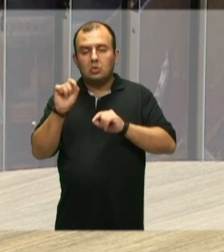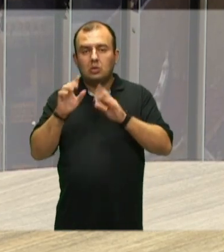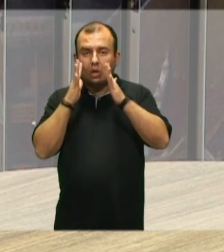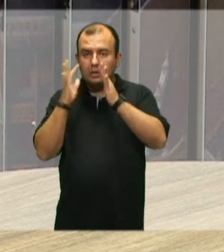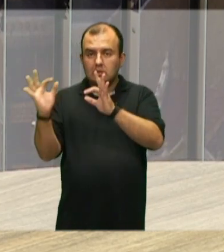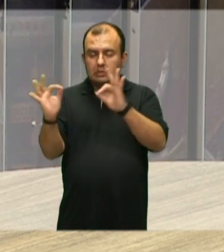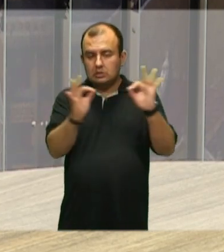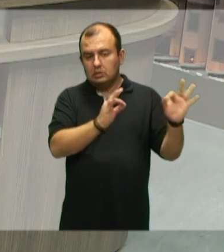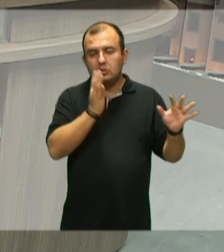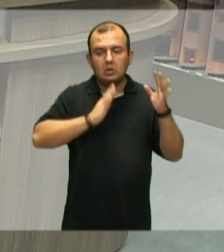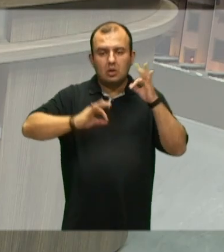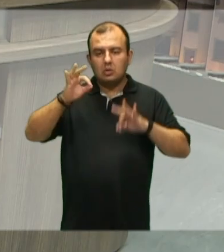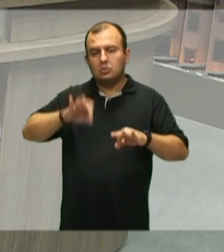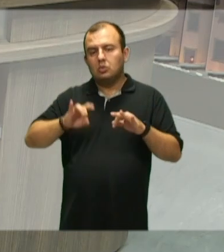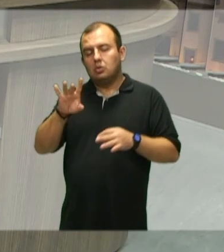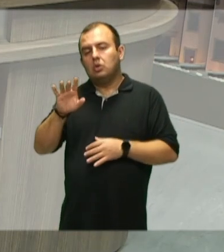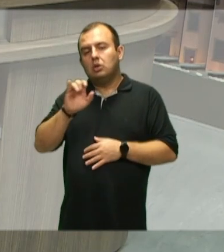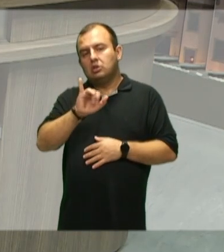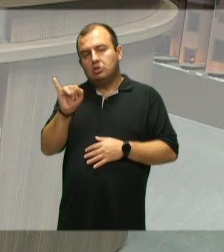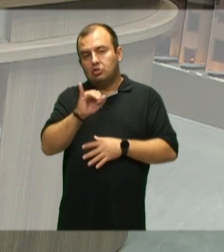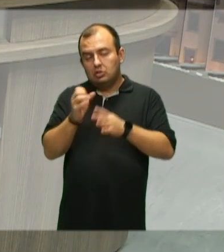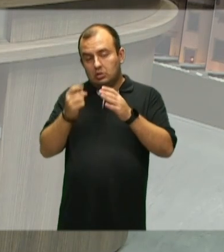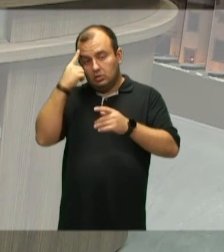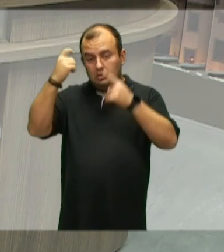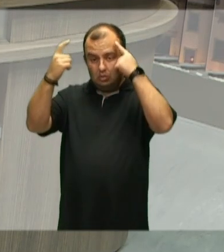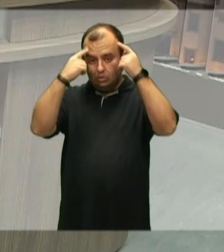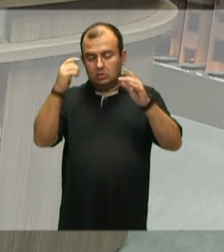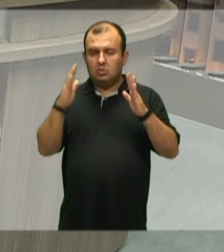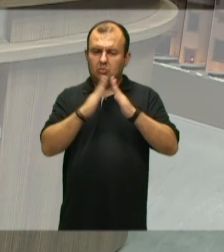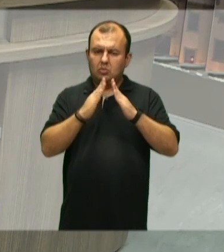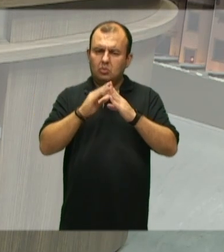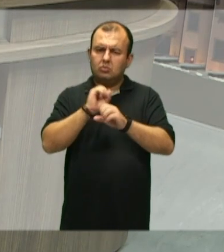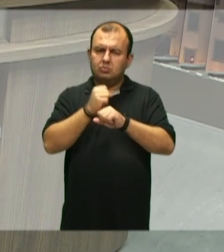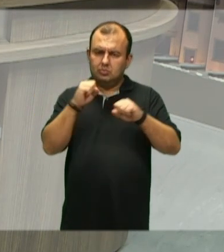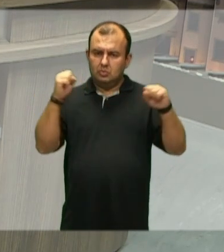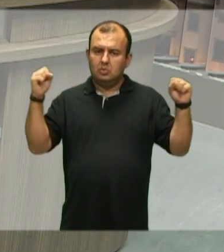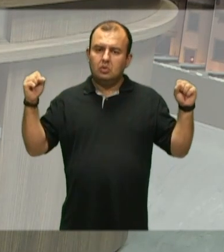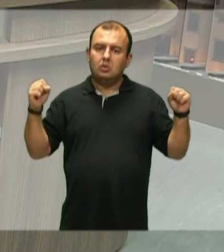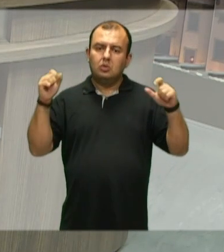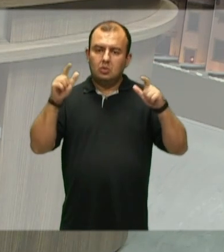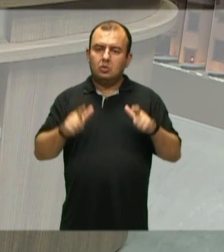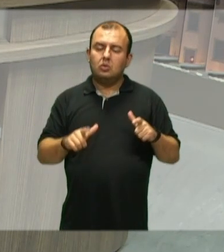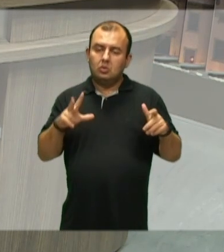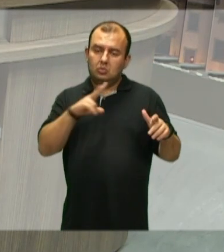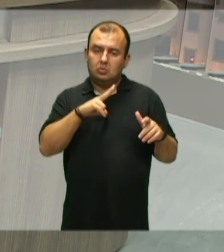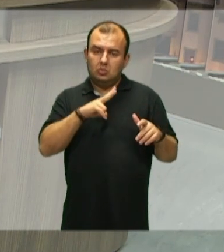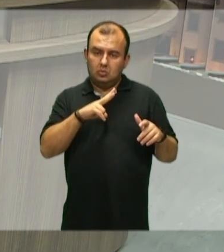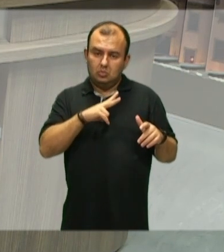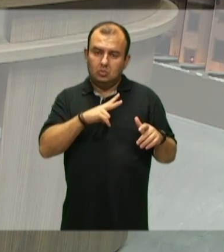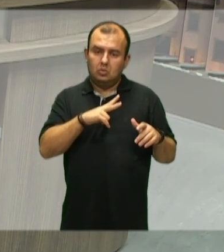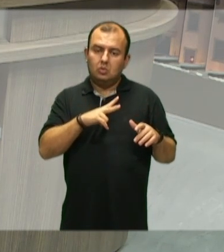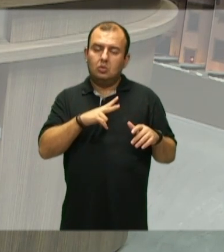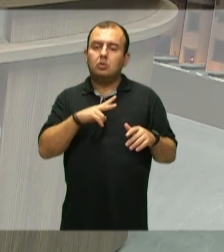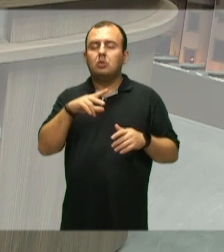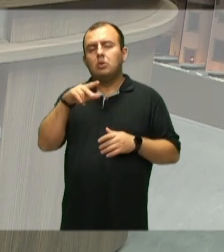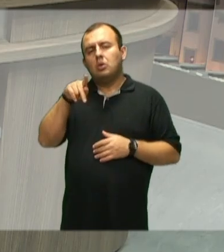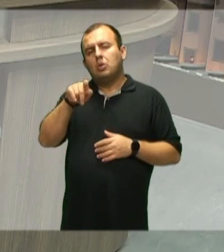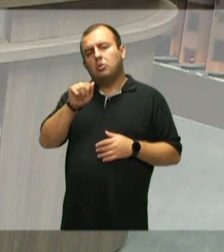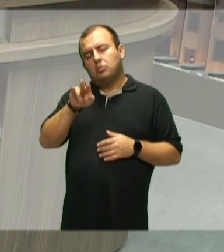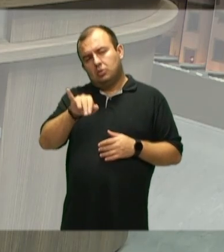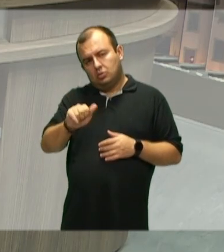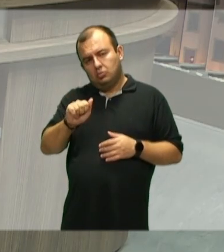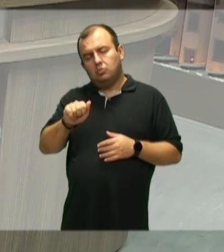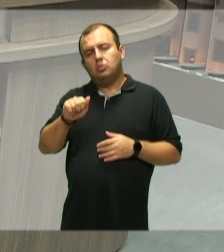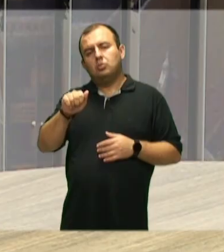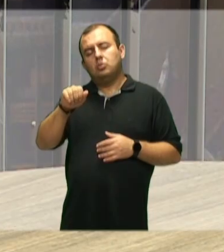uma peça. A Itajaí Criativa, por exemplo, ela é um casarão, né? Ela é um espaço privado, mas ela é um patrimônio tombado. Então, além